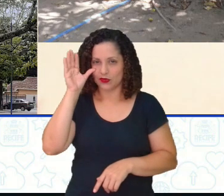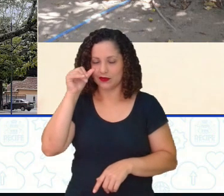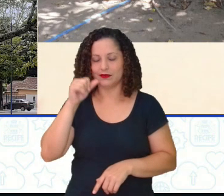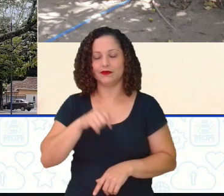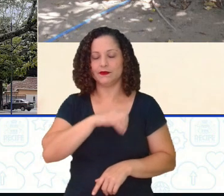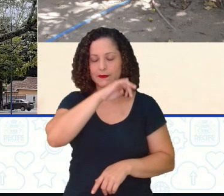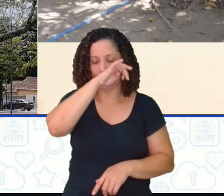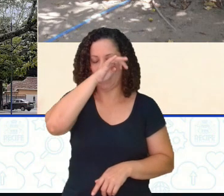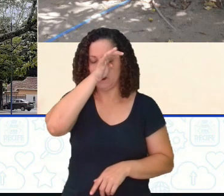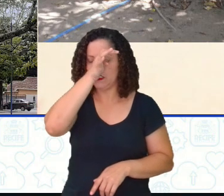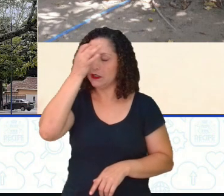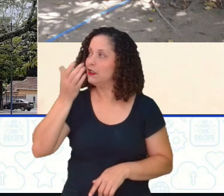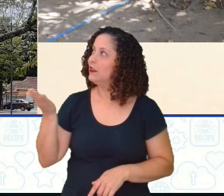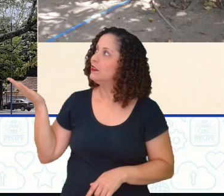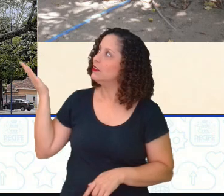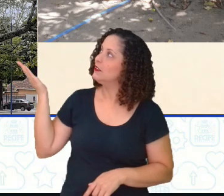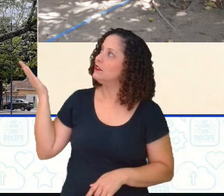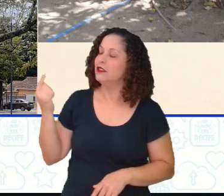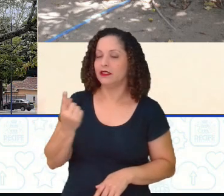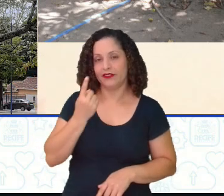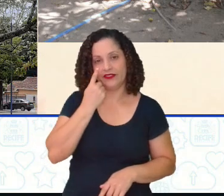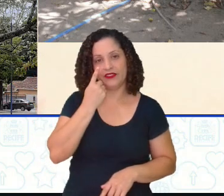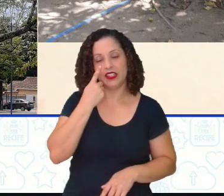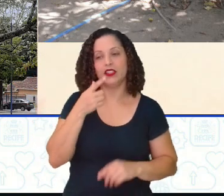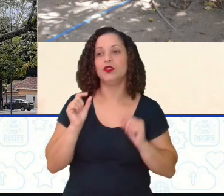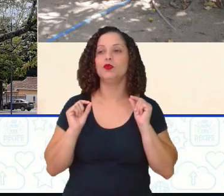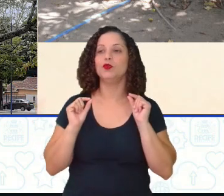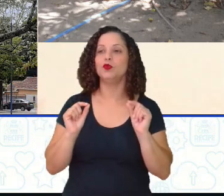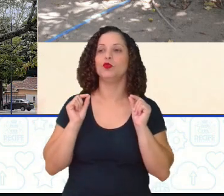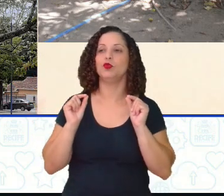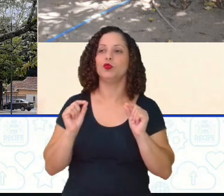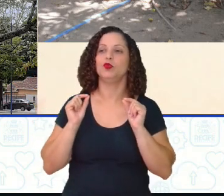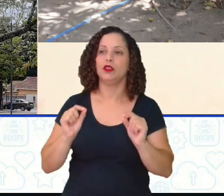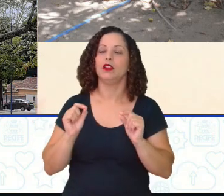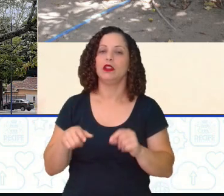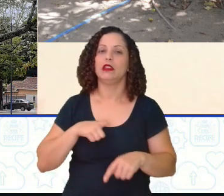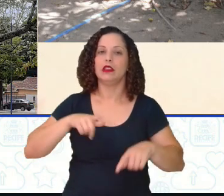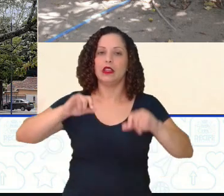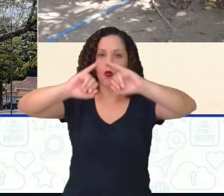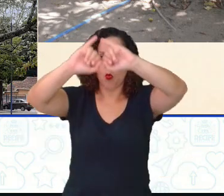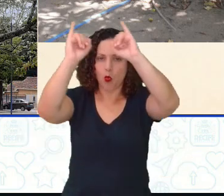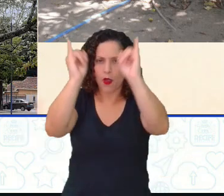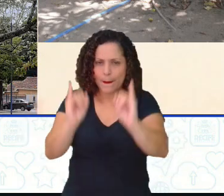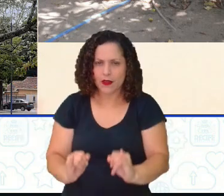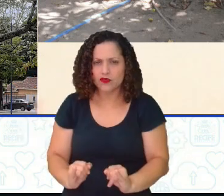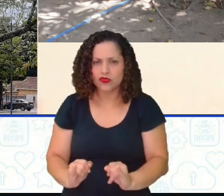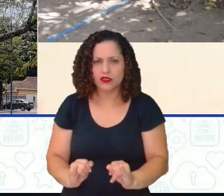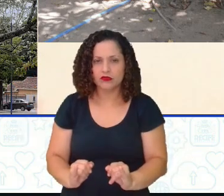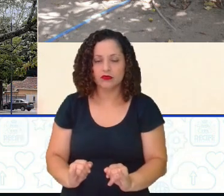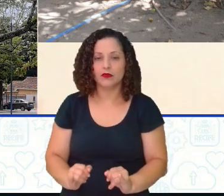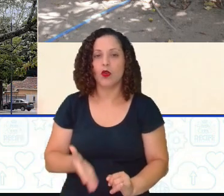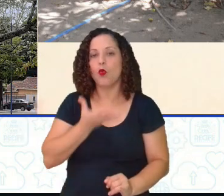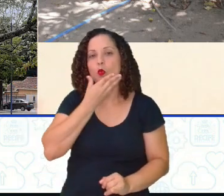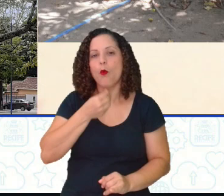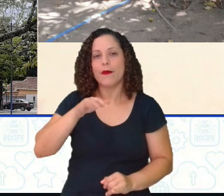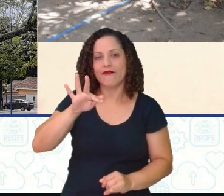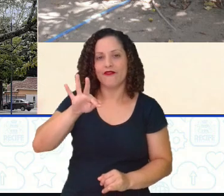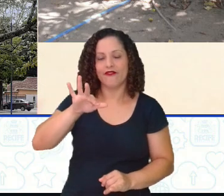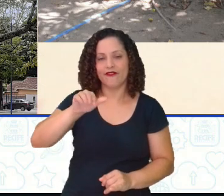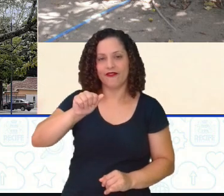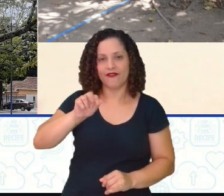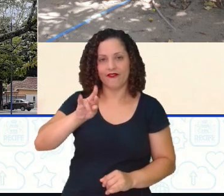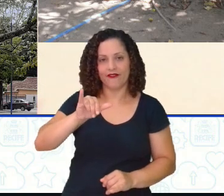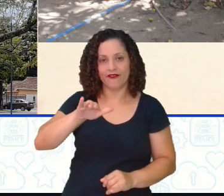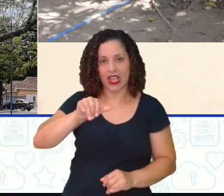né? Lá, né, vocês vão ver a questão aí de de um monumento aí de Farias Neves, para quem